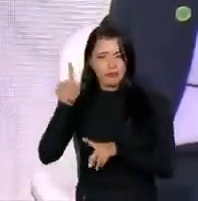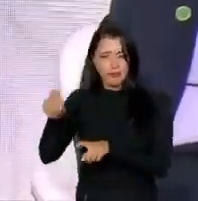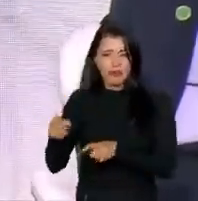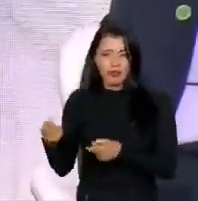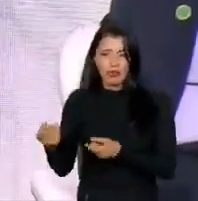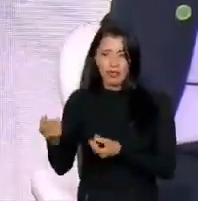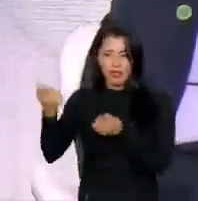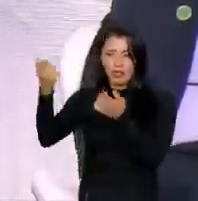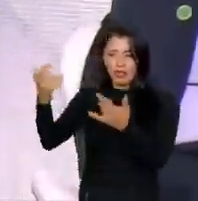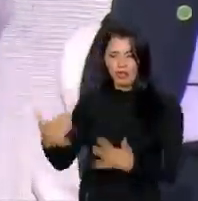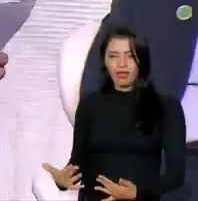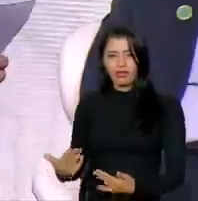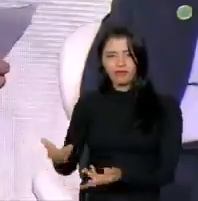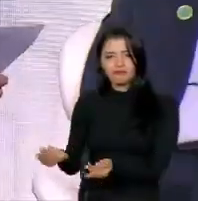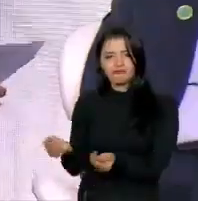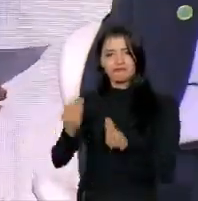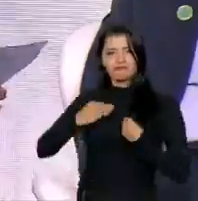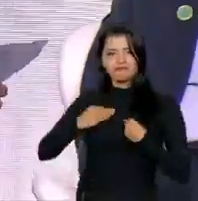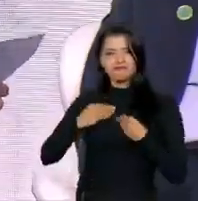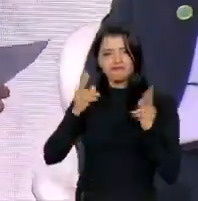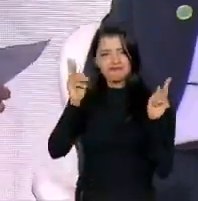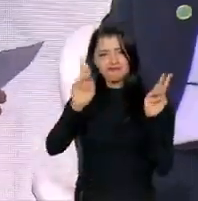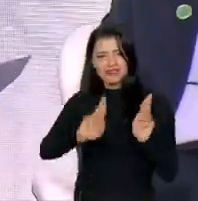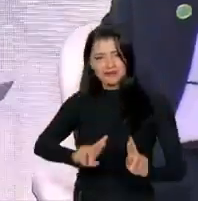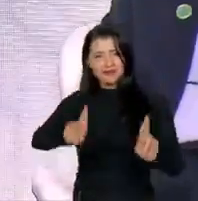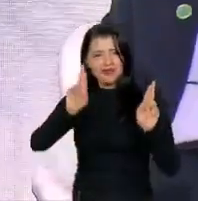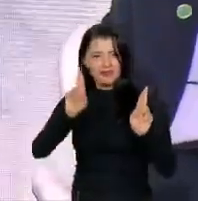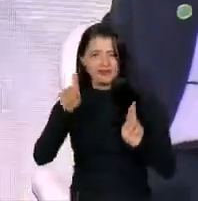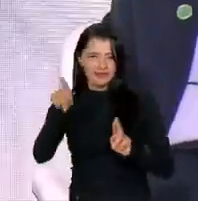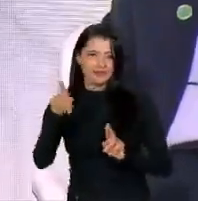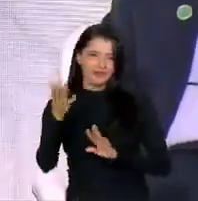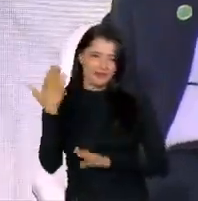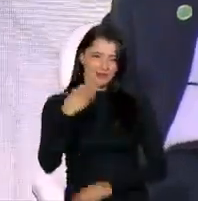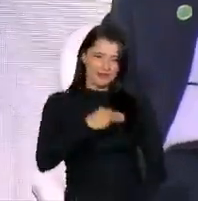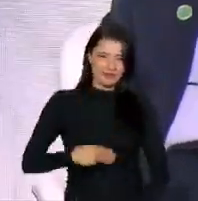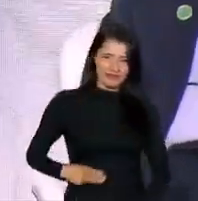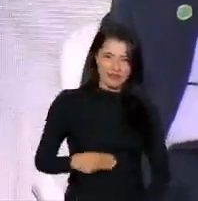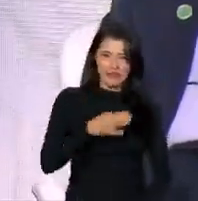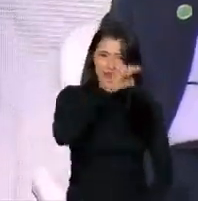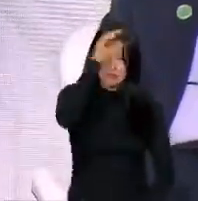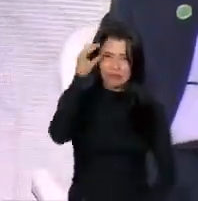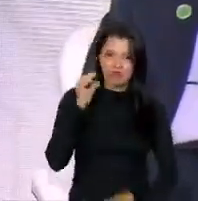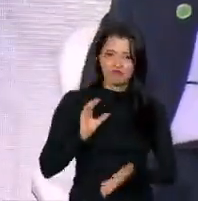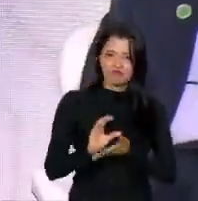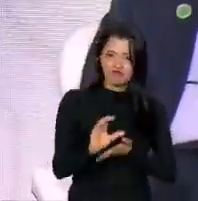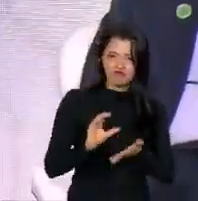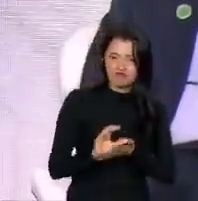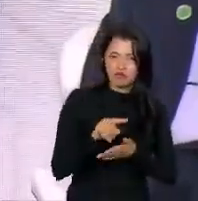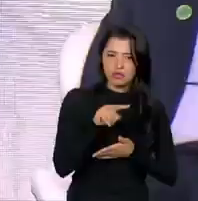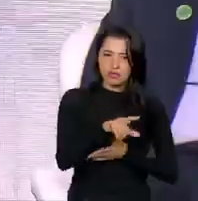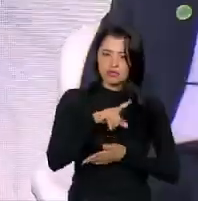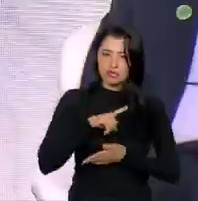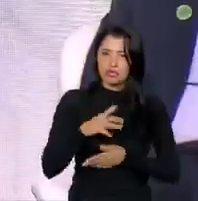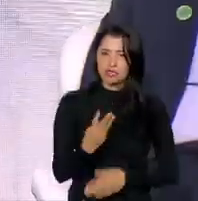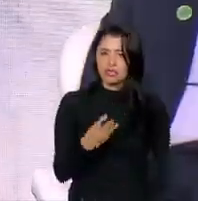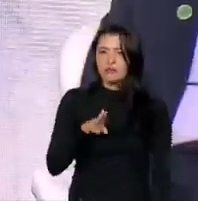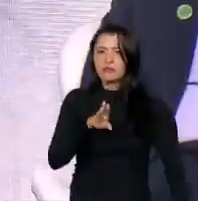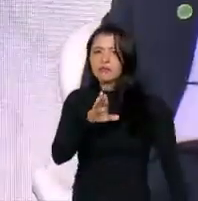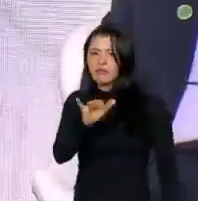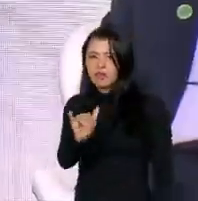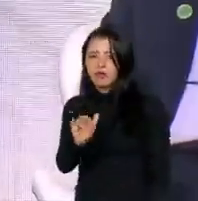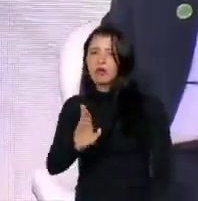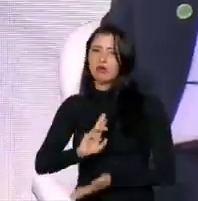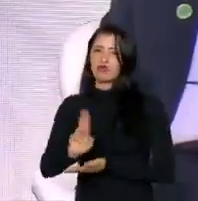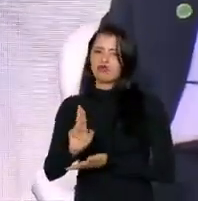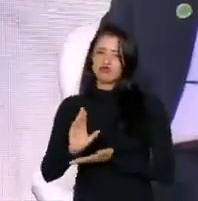enche de esperança. Quando o ministro Camilo apresentou aqui que vai ser investido nos próximos 4 anos, 3 bilhões